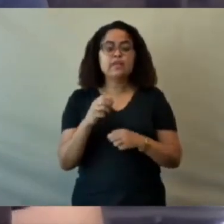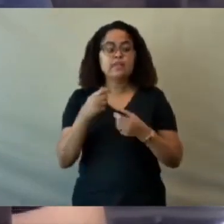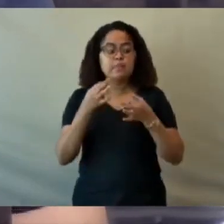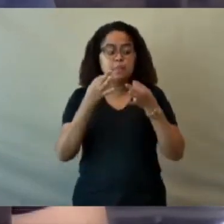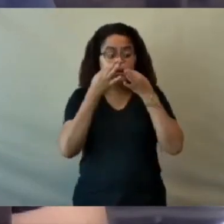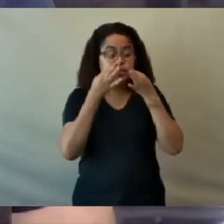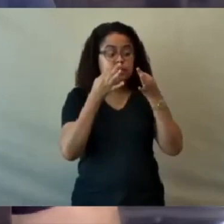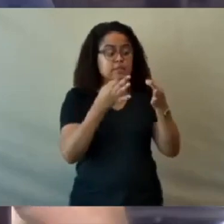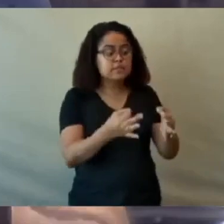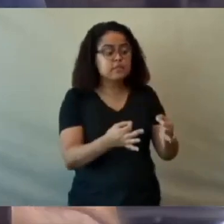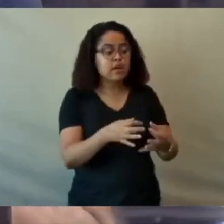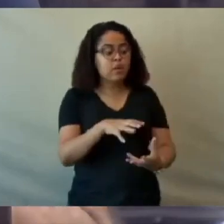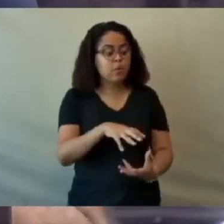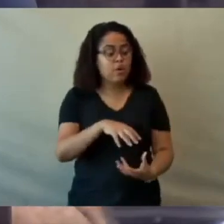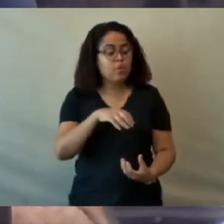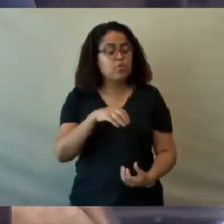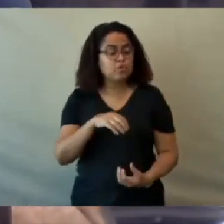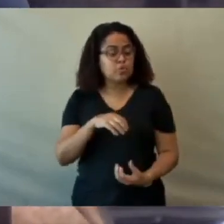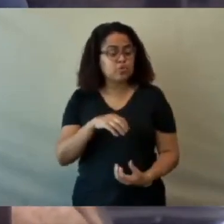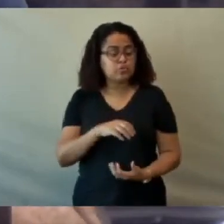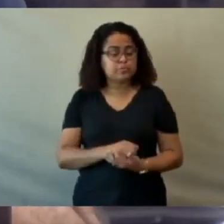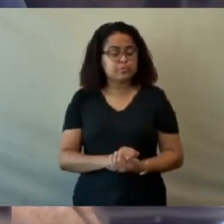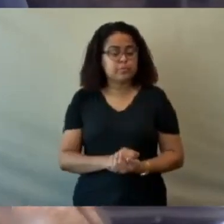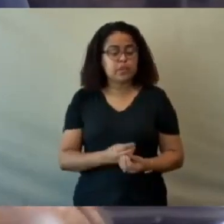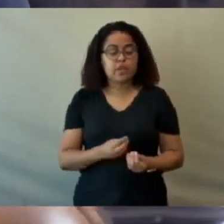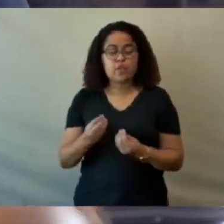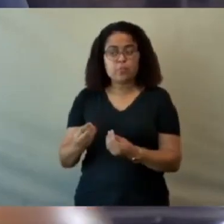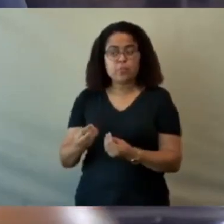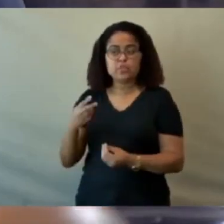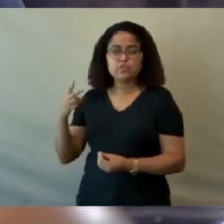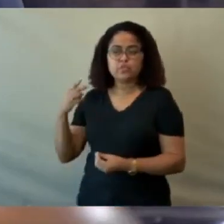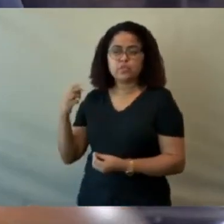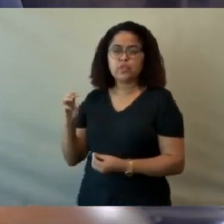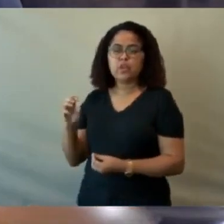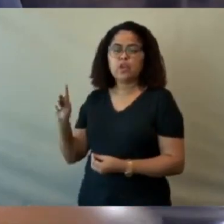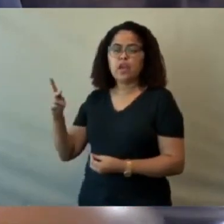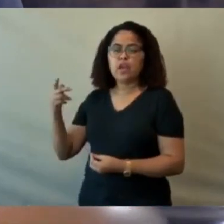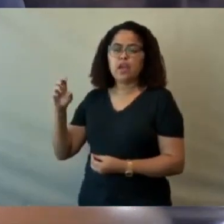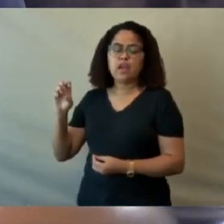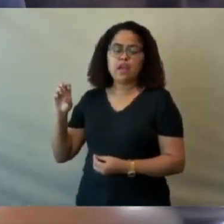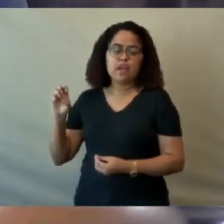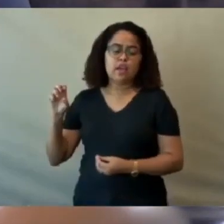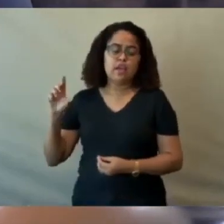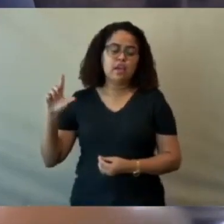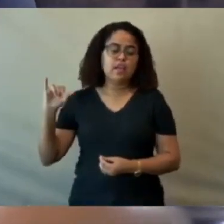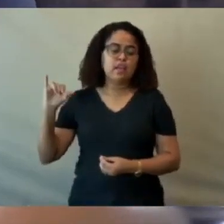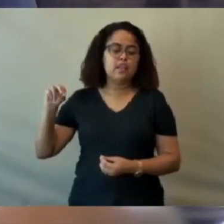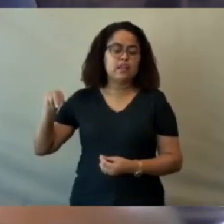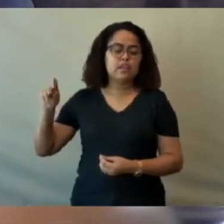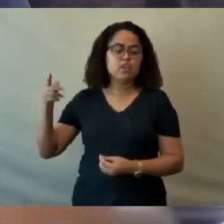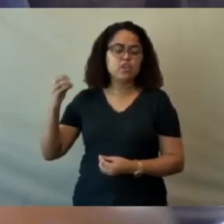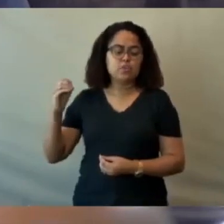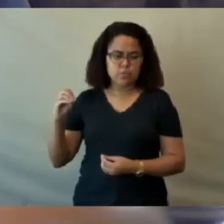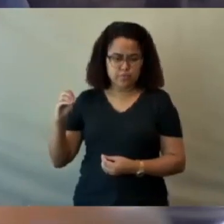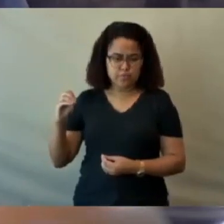entre outras coisas. Eu passo a palavra para o vereador Elin e na sequência a gente vai passar para as novas